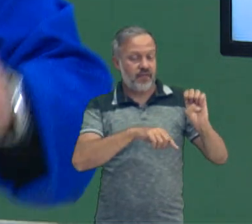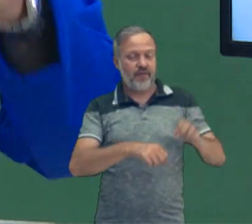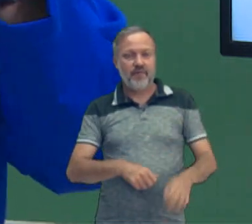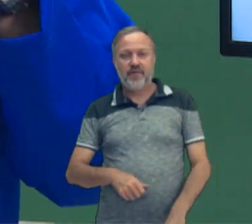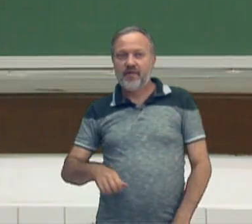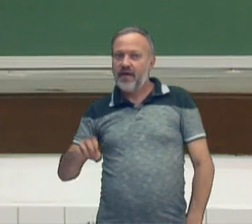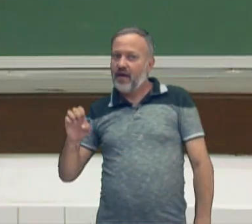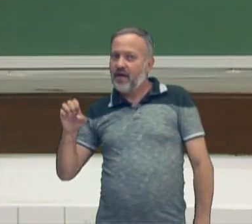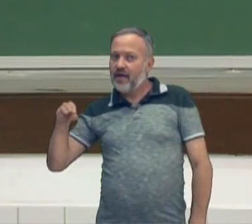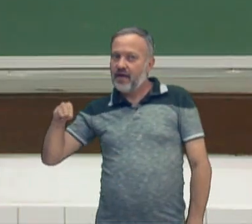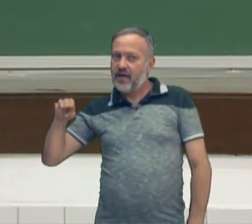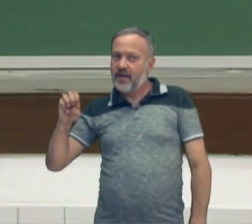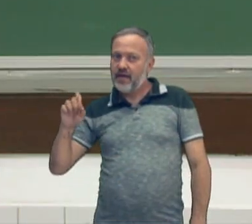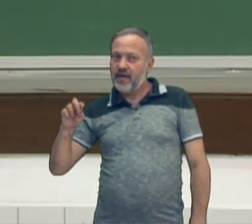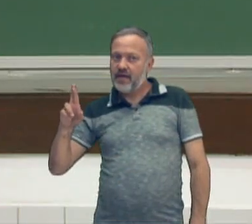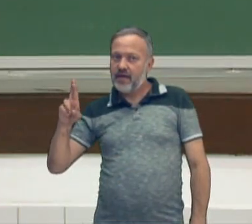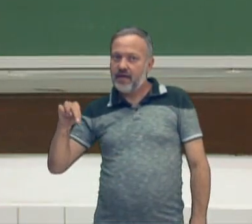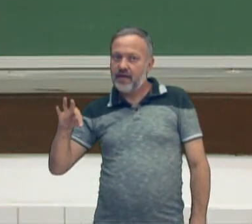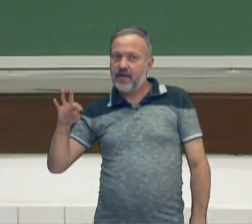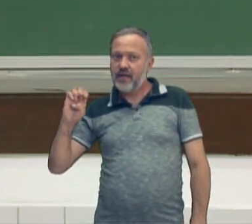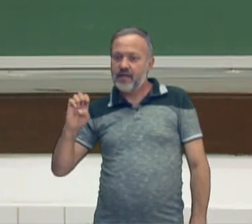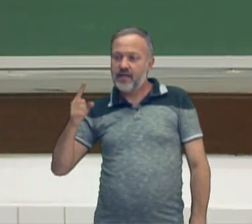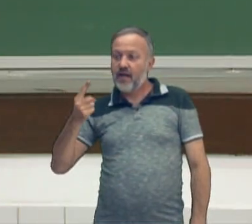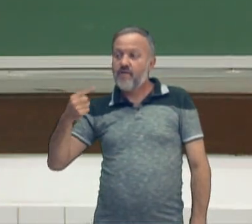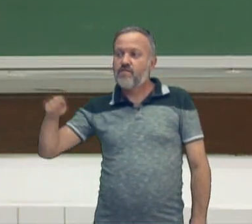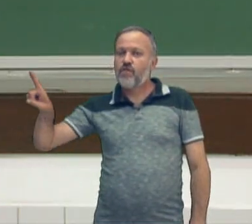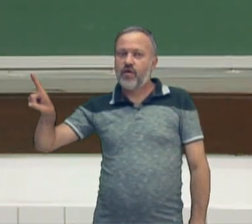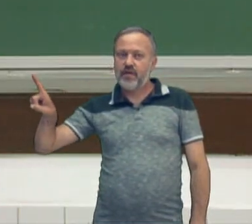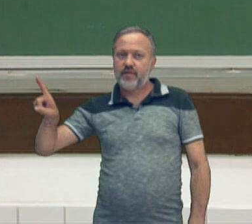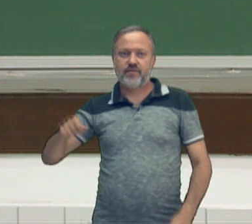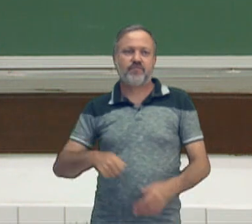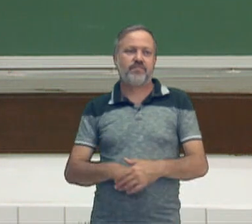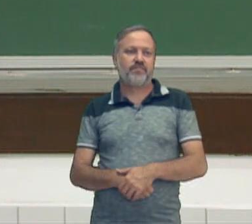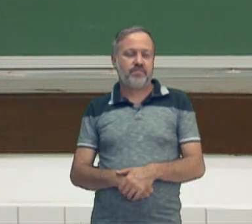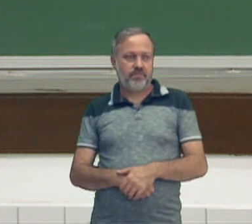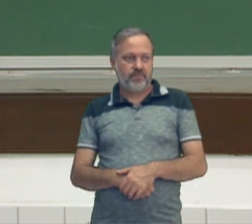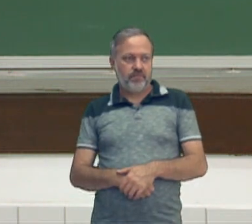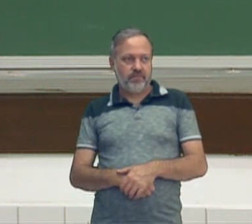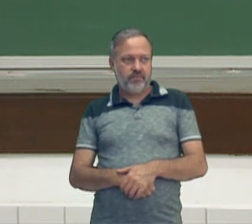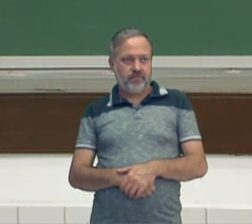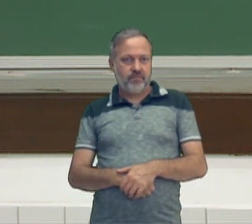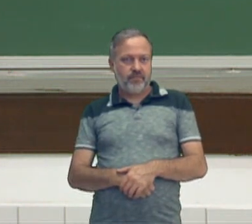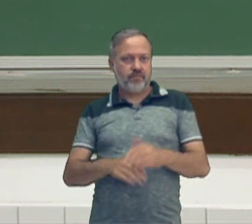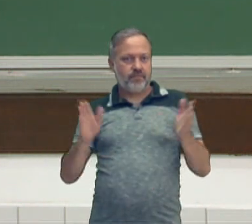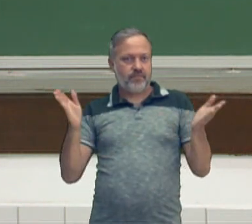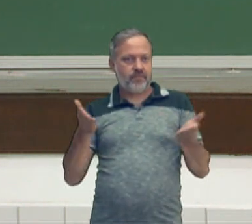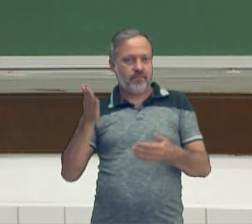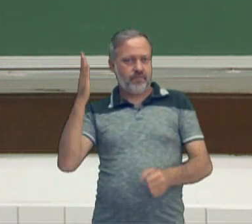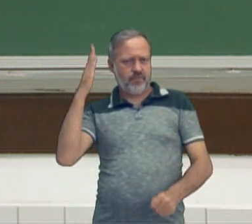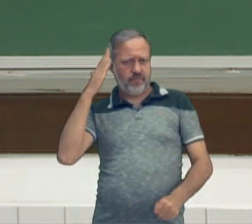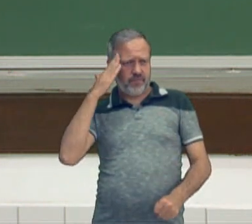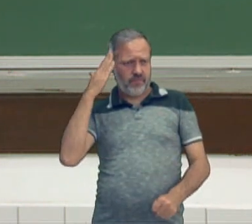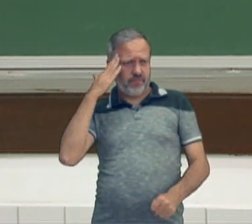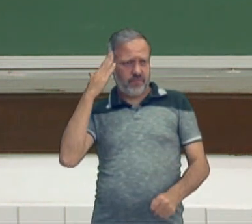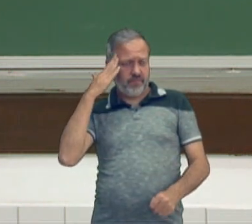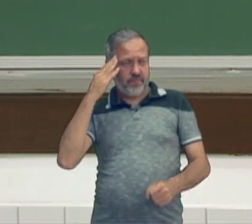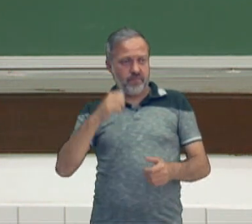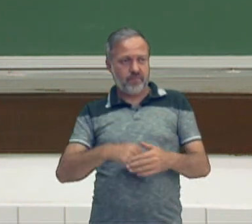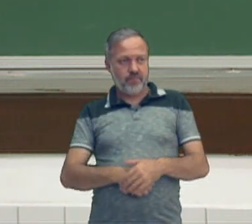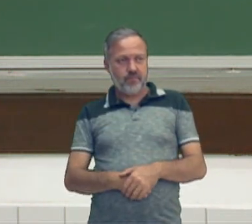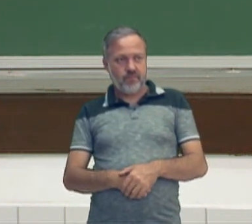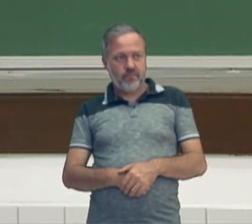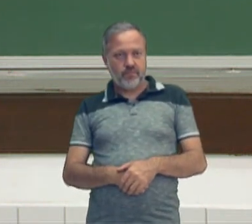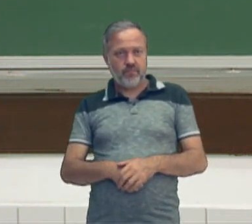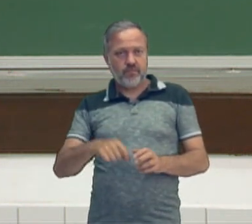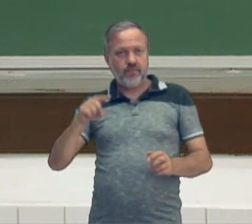emigrante? O cara tá indo embora. Fechou assim? Então, vamos pensar agora, eu quero ver se você mata essa aqui. Eu